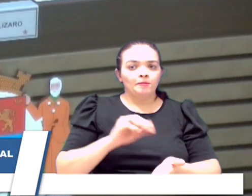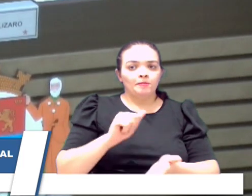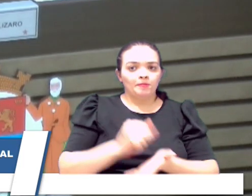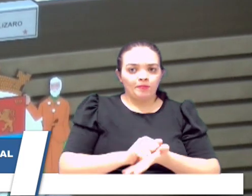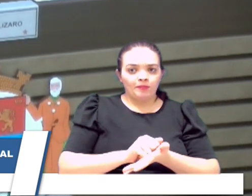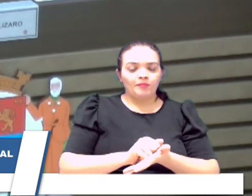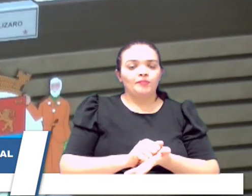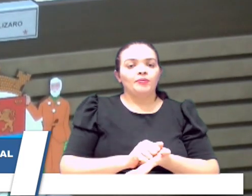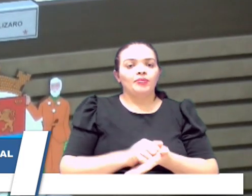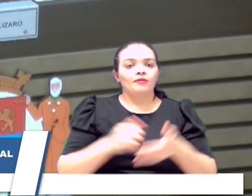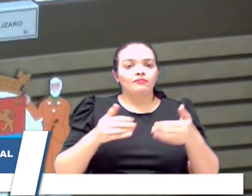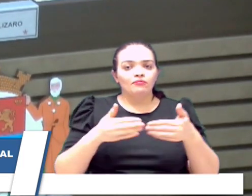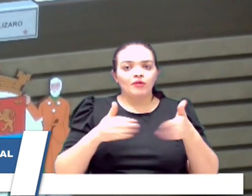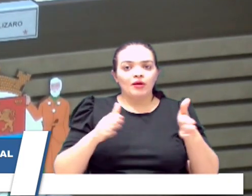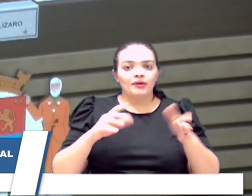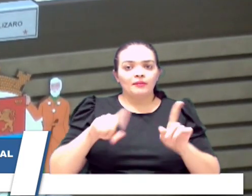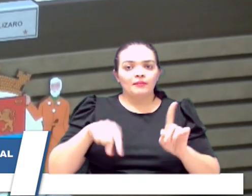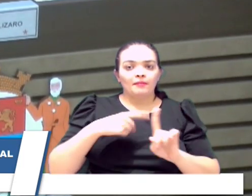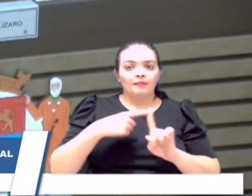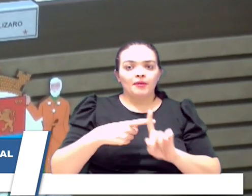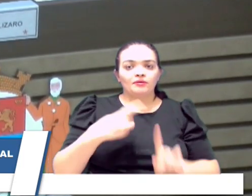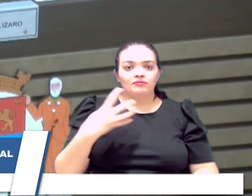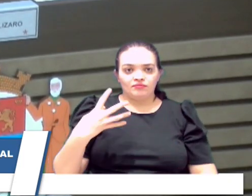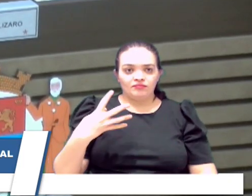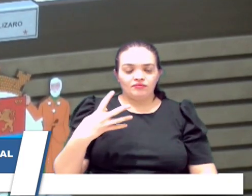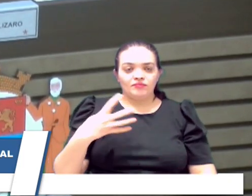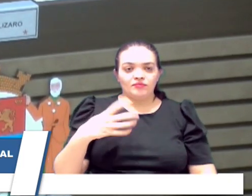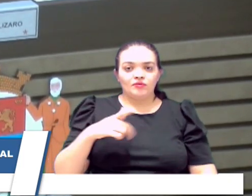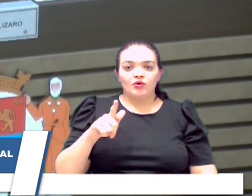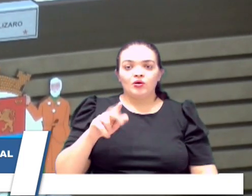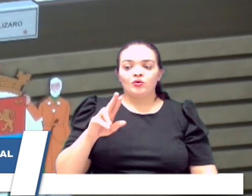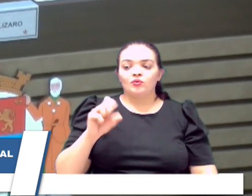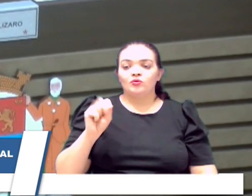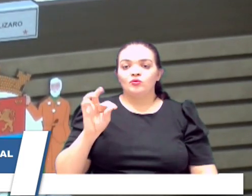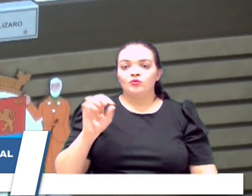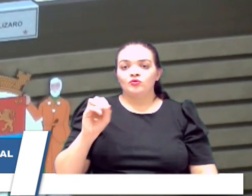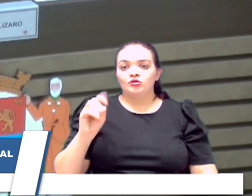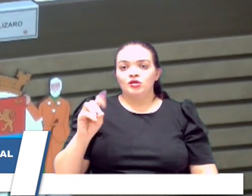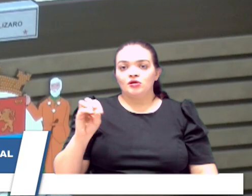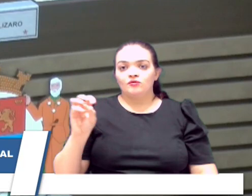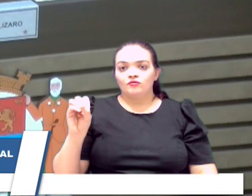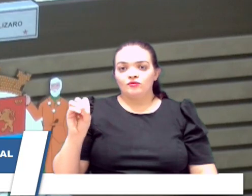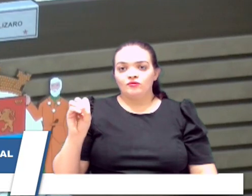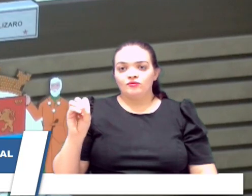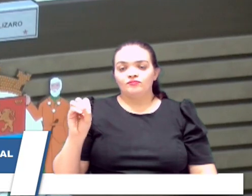nós vamos abrir mais 4. E o Gustavo, cadê o Gustavo?